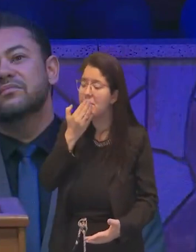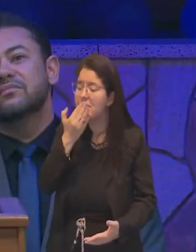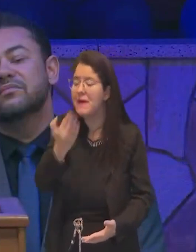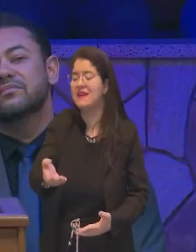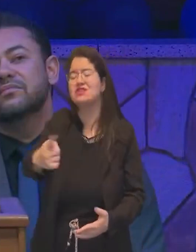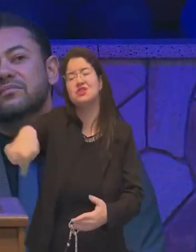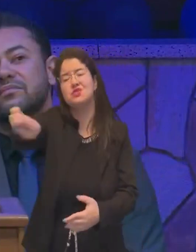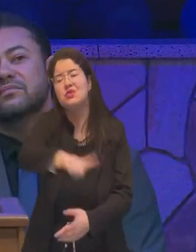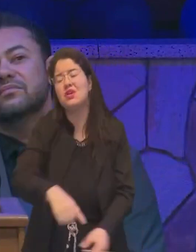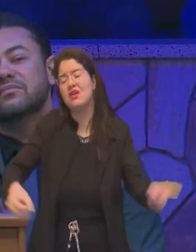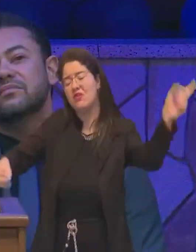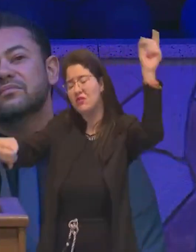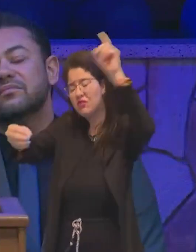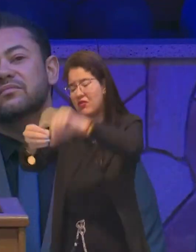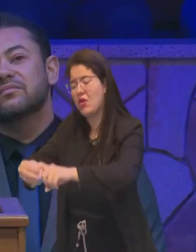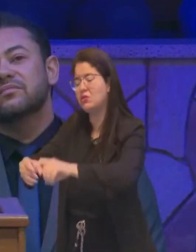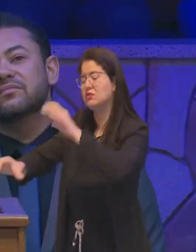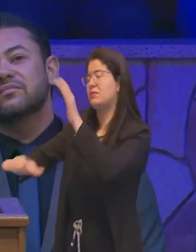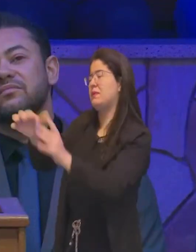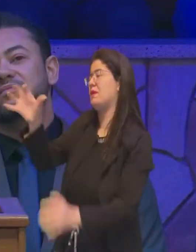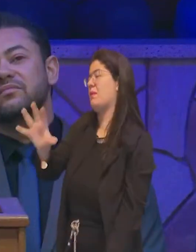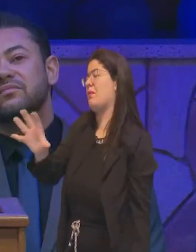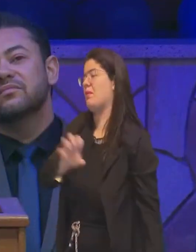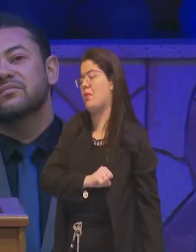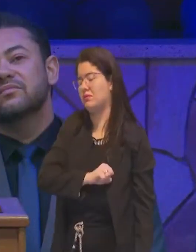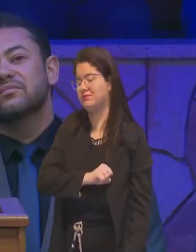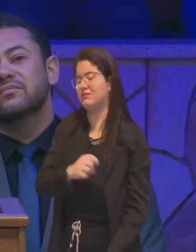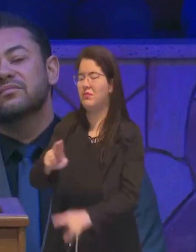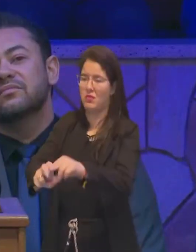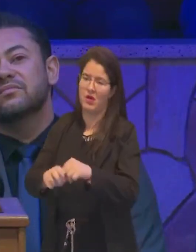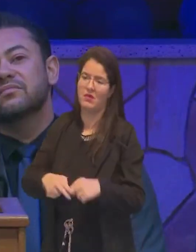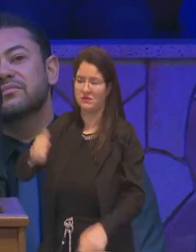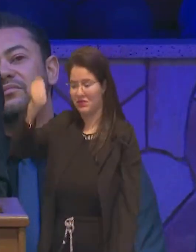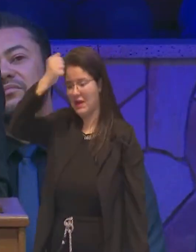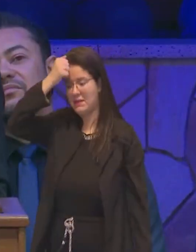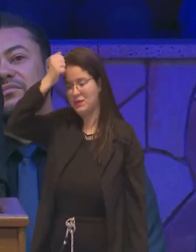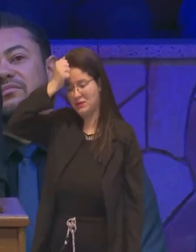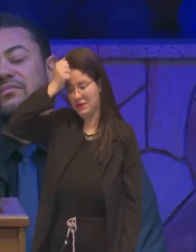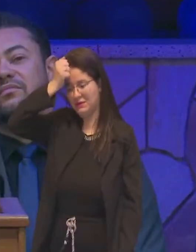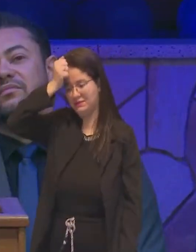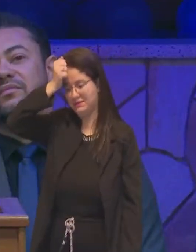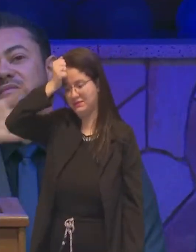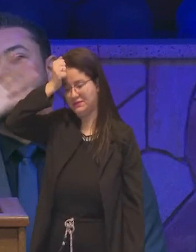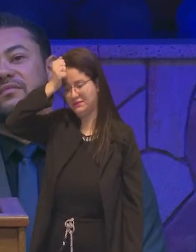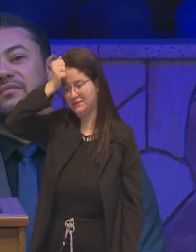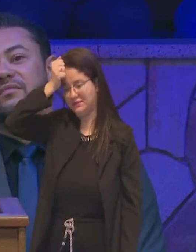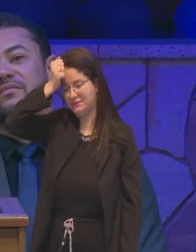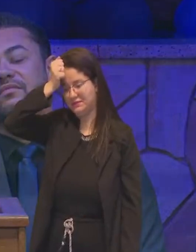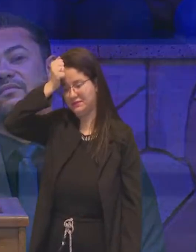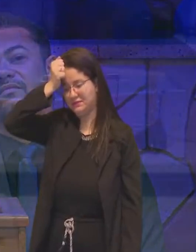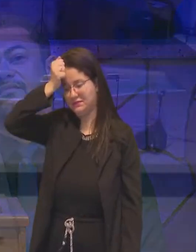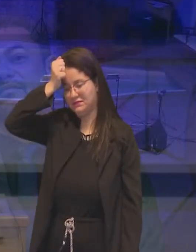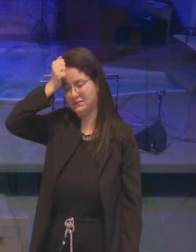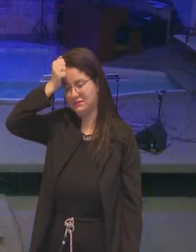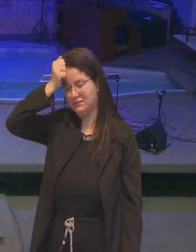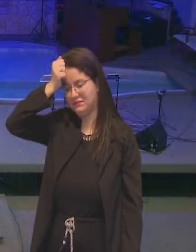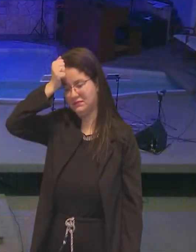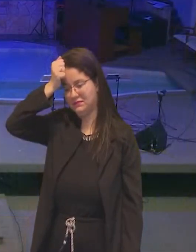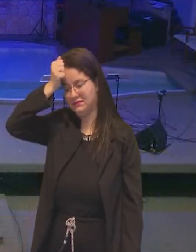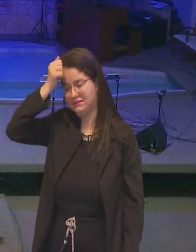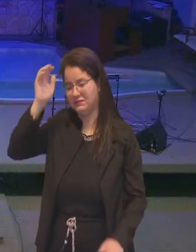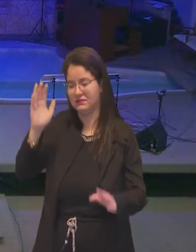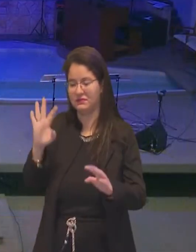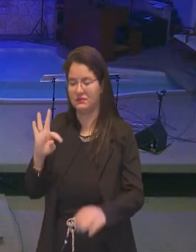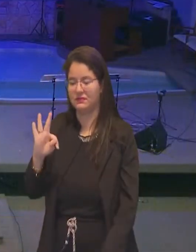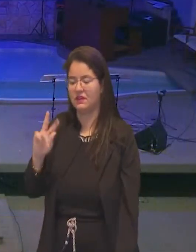voltemos ao primeiro amor que veio pelo arrependimento. Já usaram o Tigas de exemplo hoje, se ele me permite